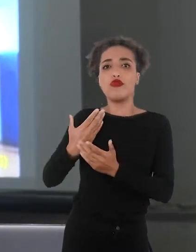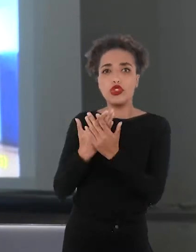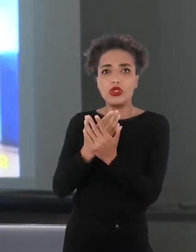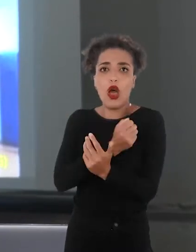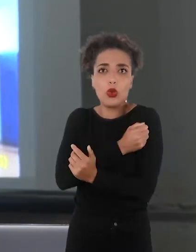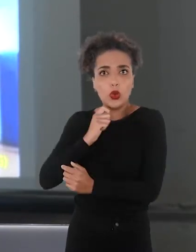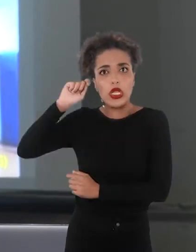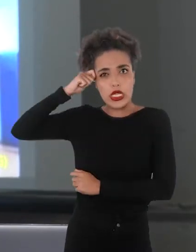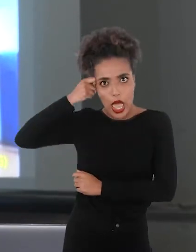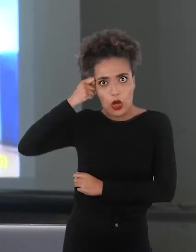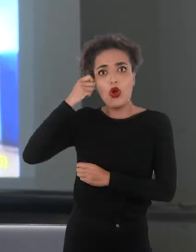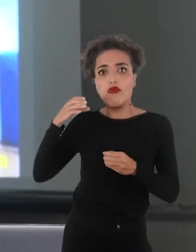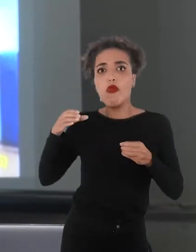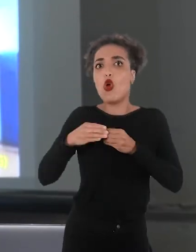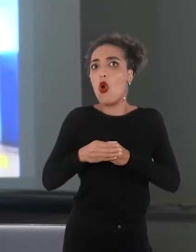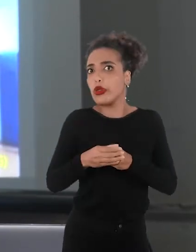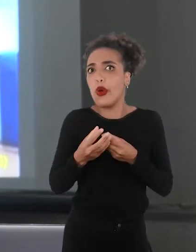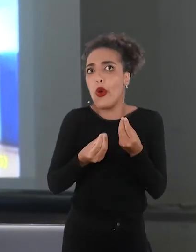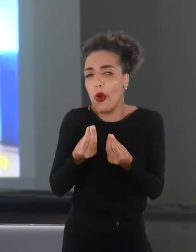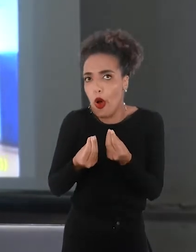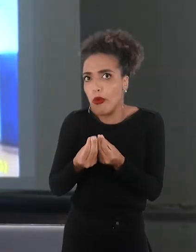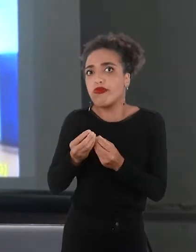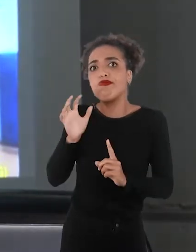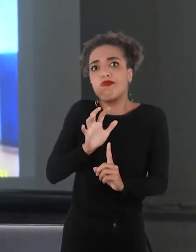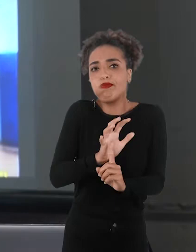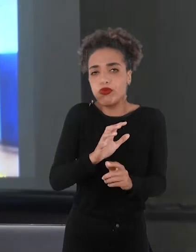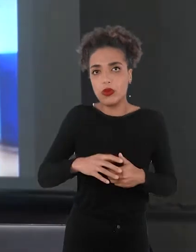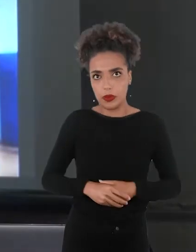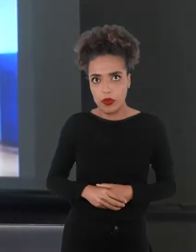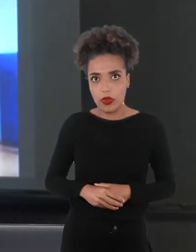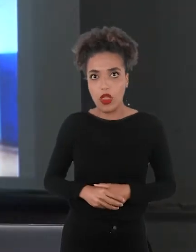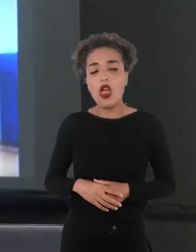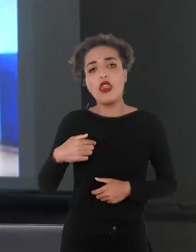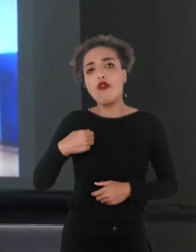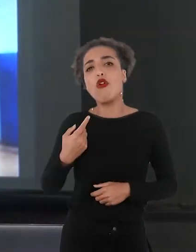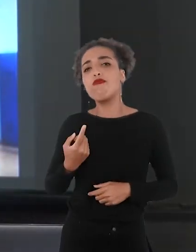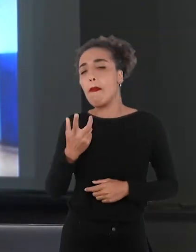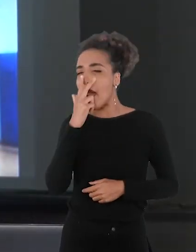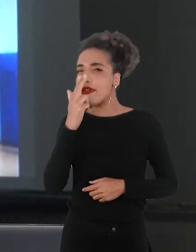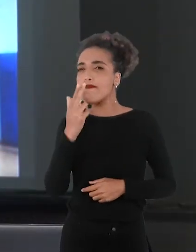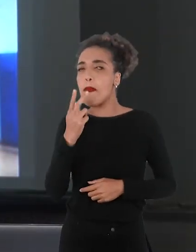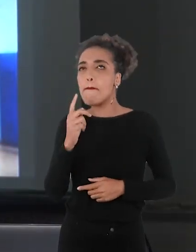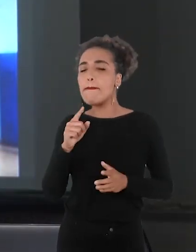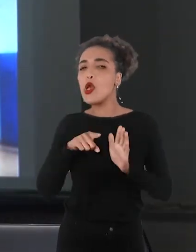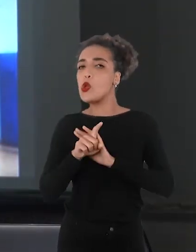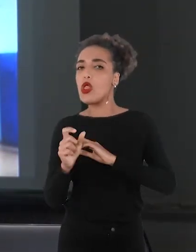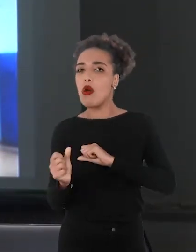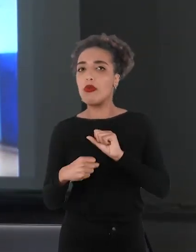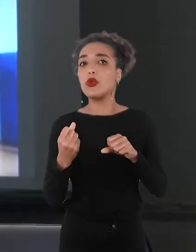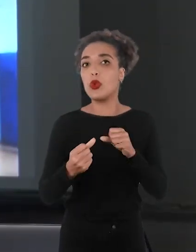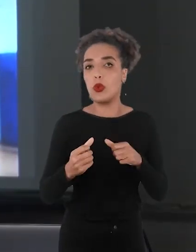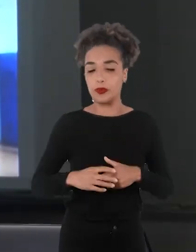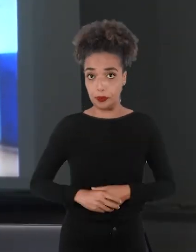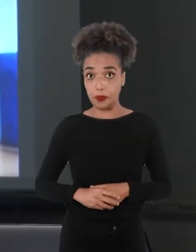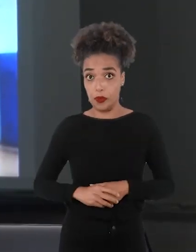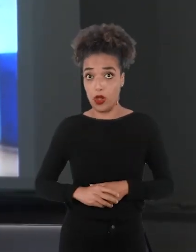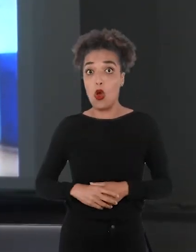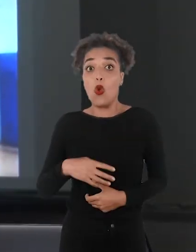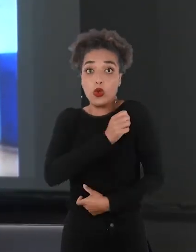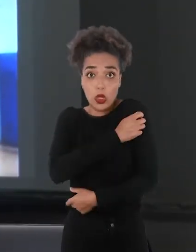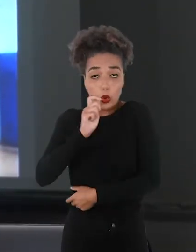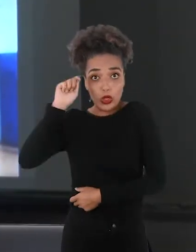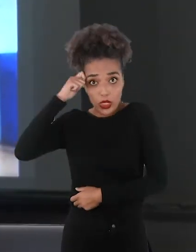cotistas. E eu gostaria de inverter essa pergunta. Né? Qual que é o impacto da entrada desses estudantes para